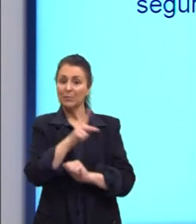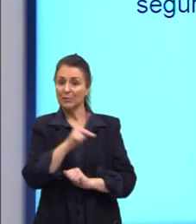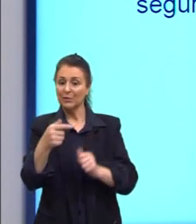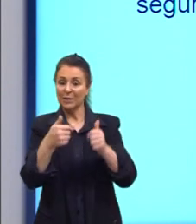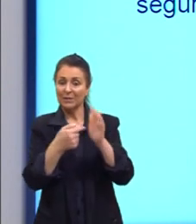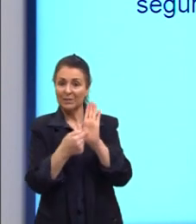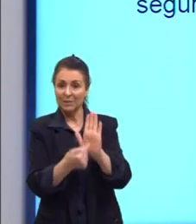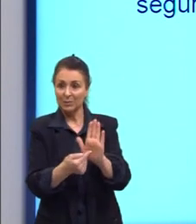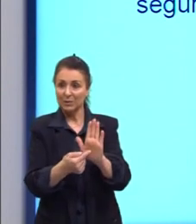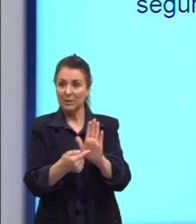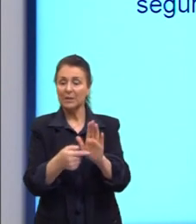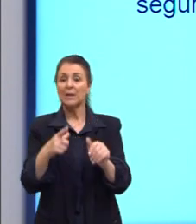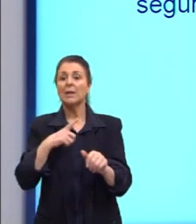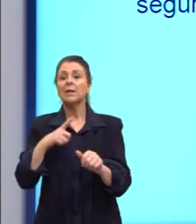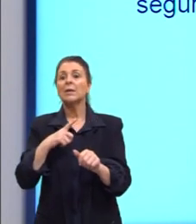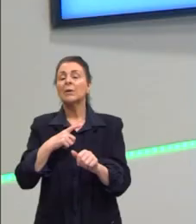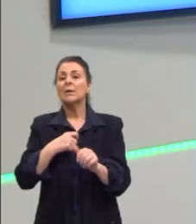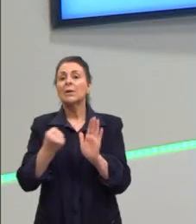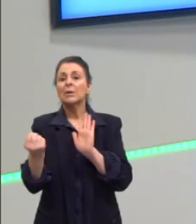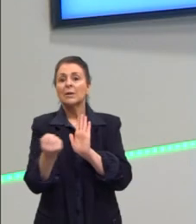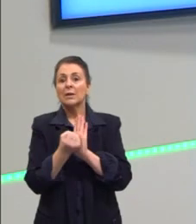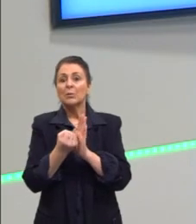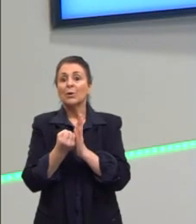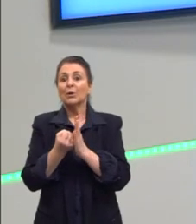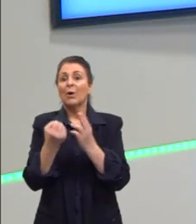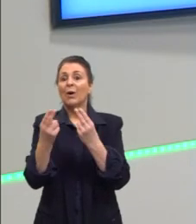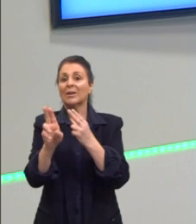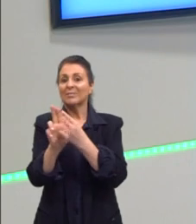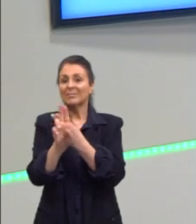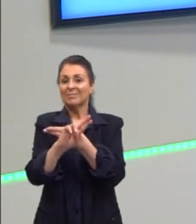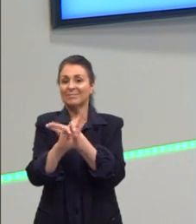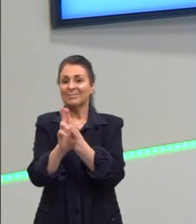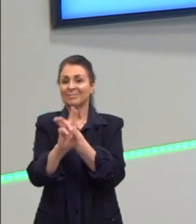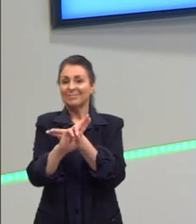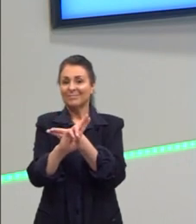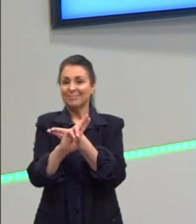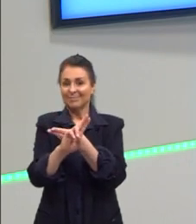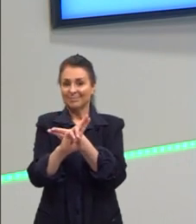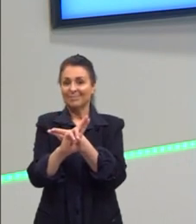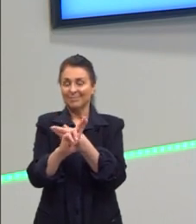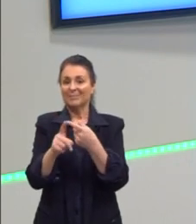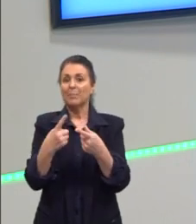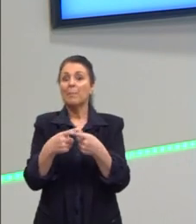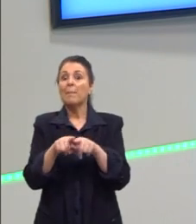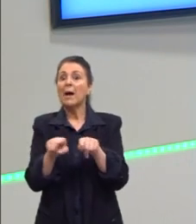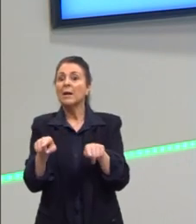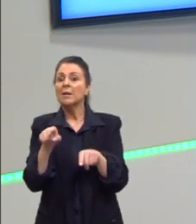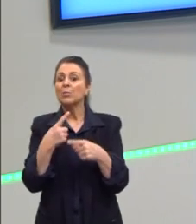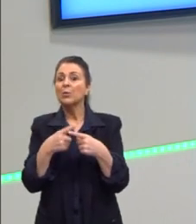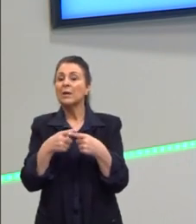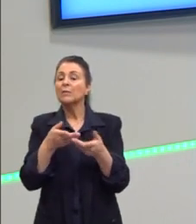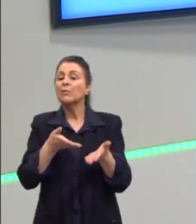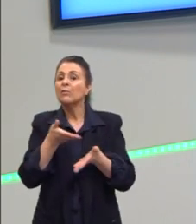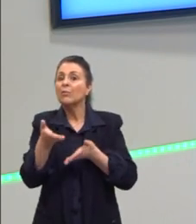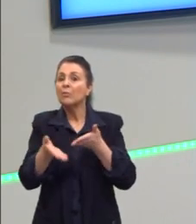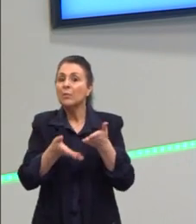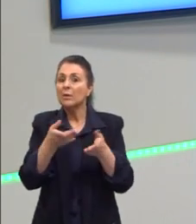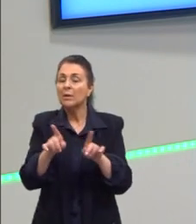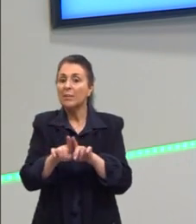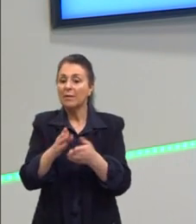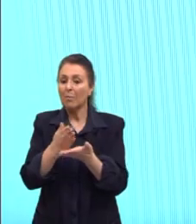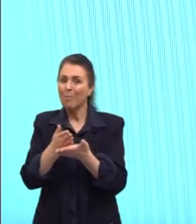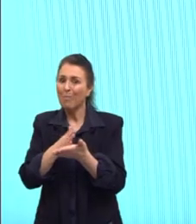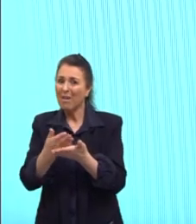que tem um símbolo da radioatividade aqui mas é porque eles foram tratados com a atividade E aí é Cuidado tempo de minha vida